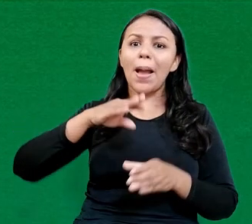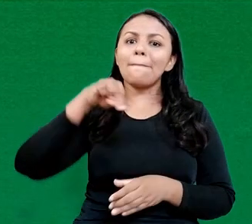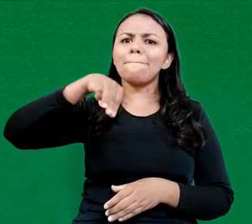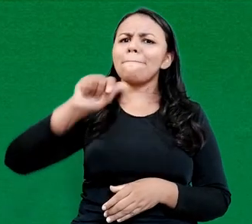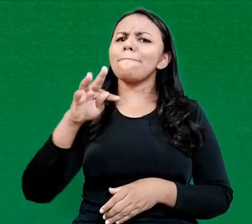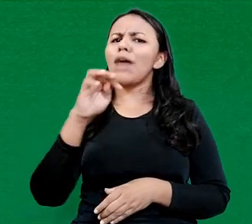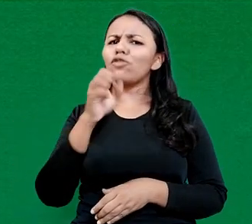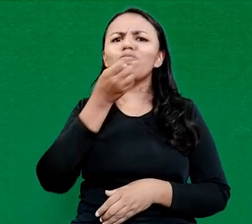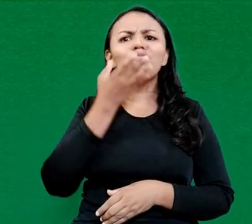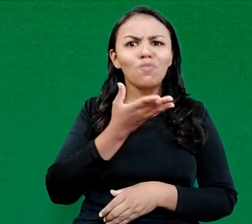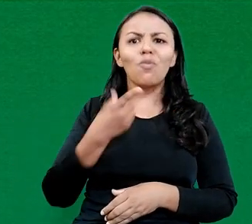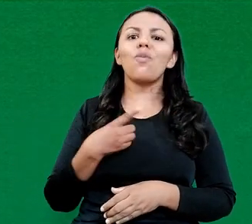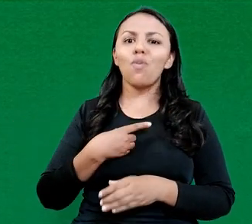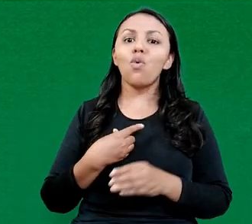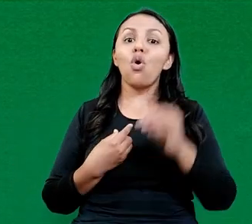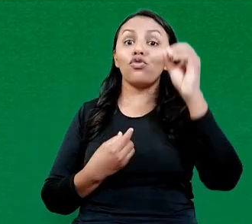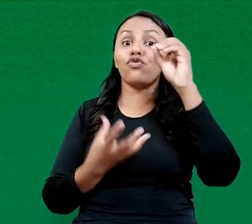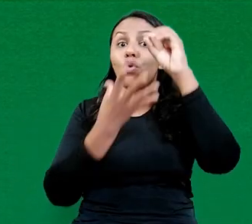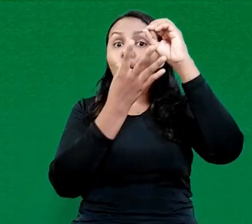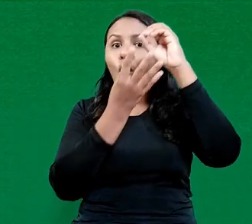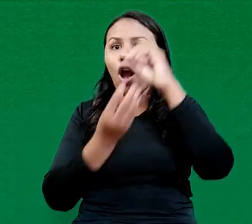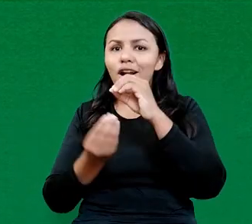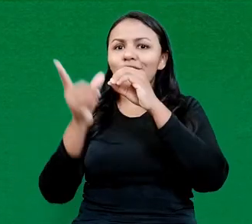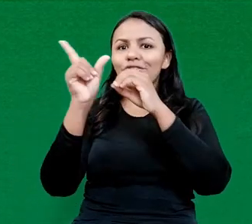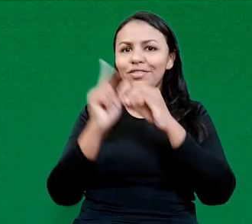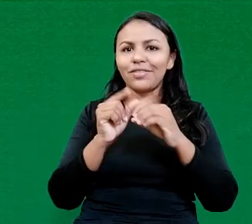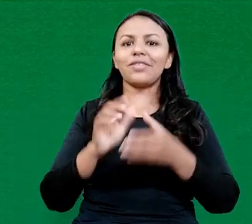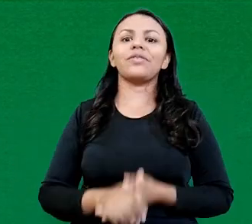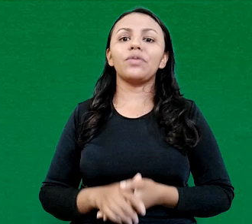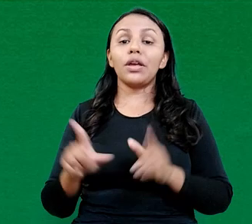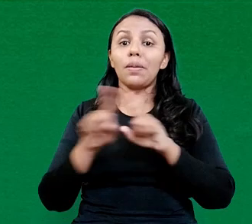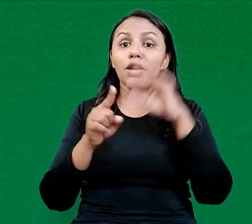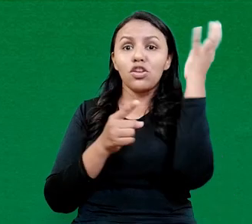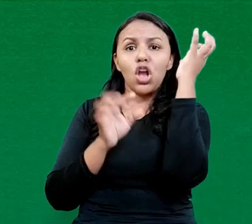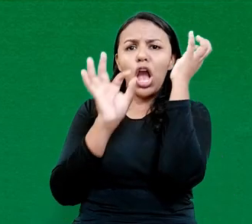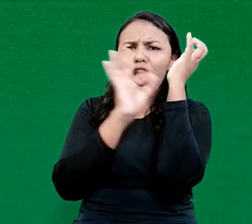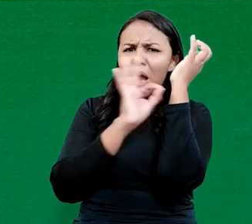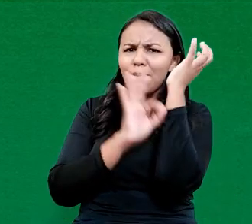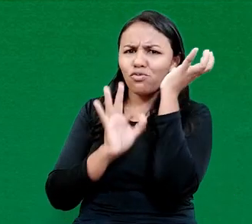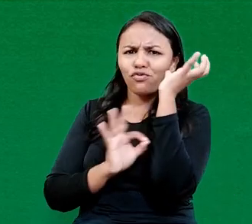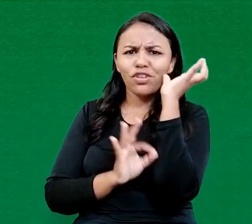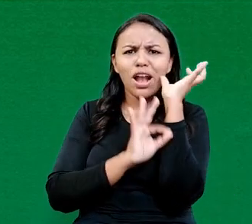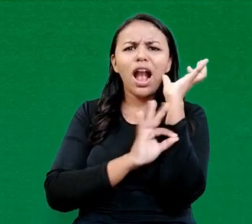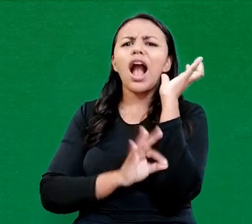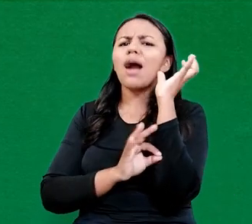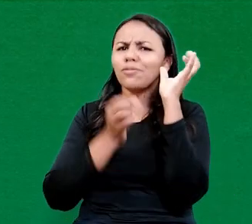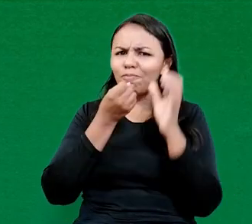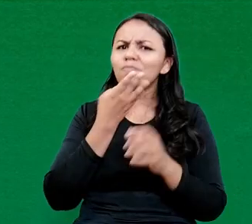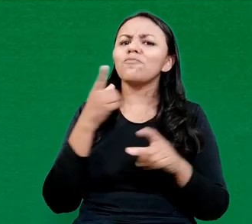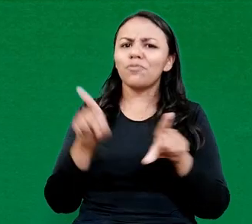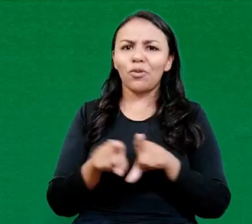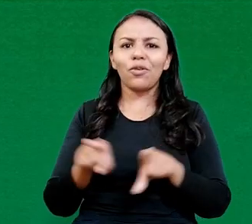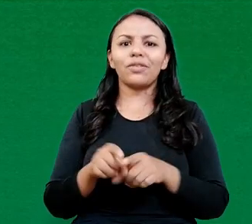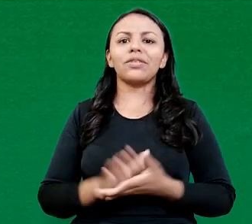de antioxidante. A jabuticaba, que não é muito da nossa região Nordeste, mas também uma outra fonte riquíssima de antocianina. Você tem